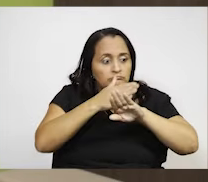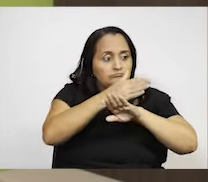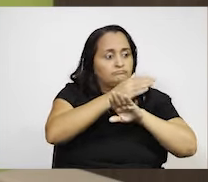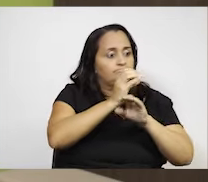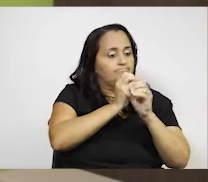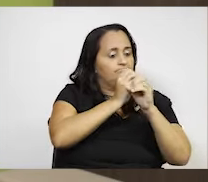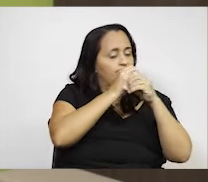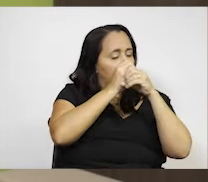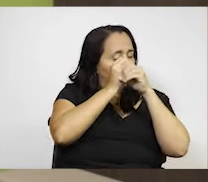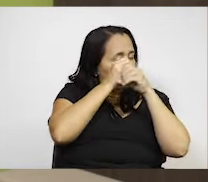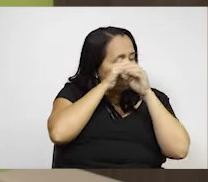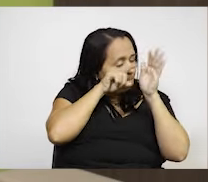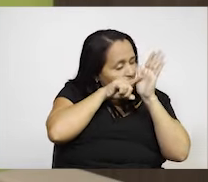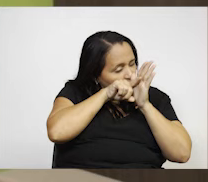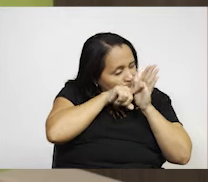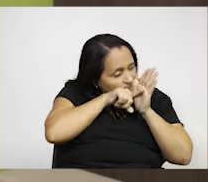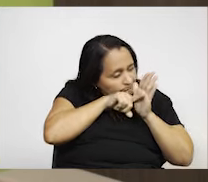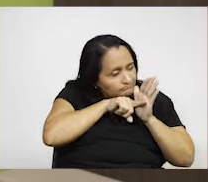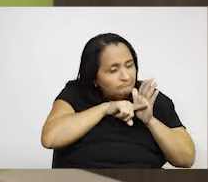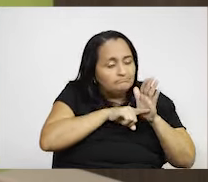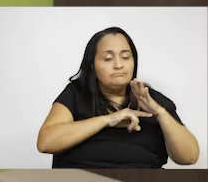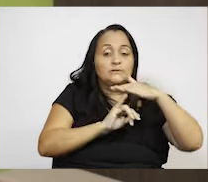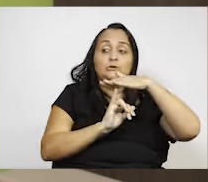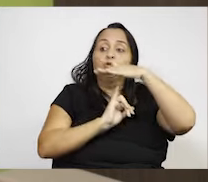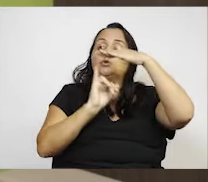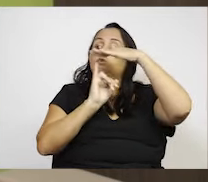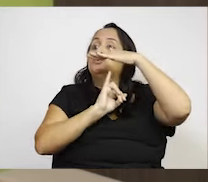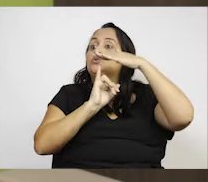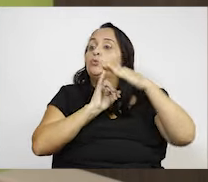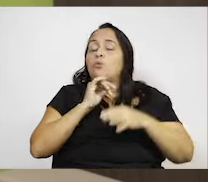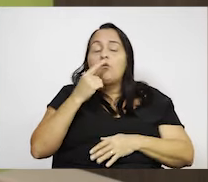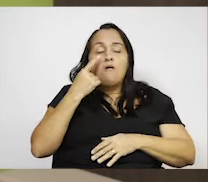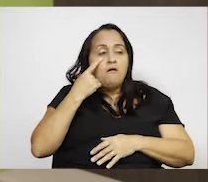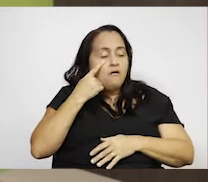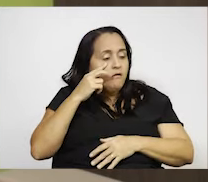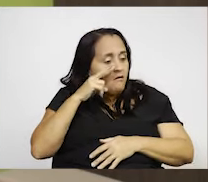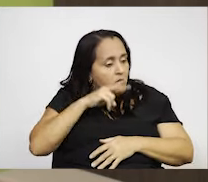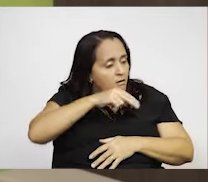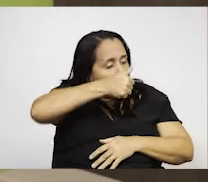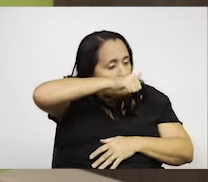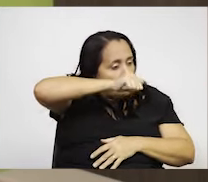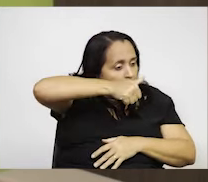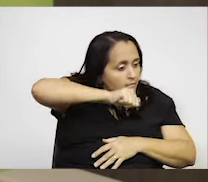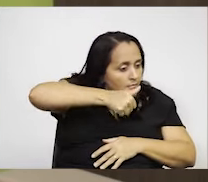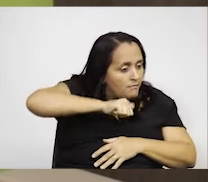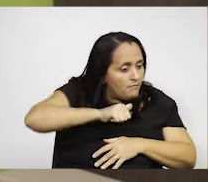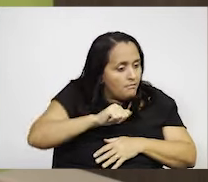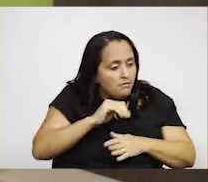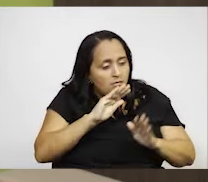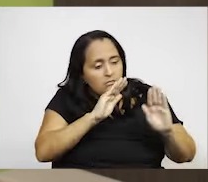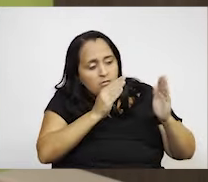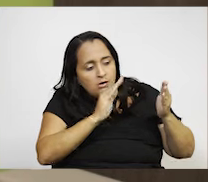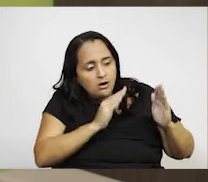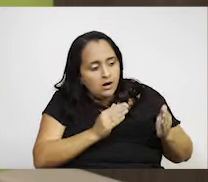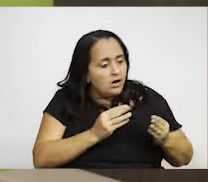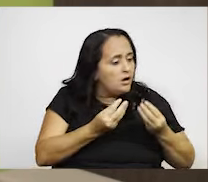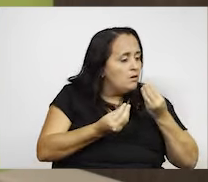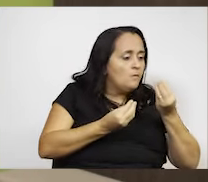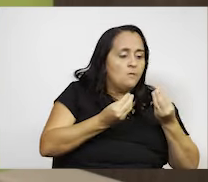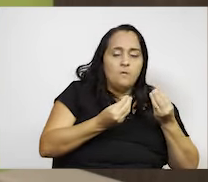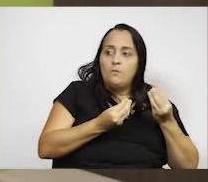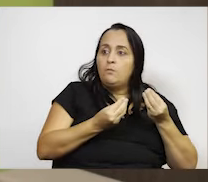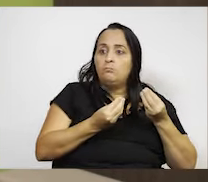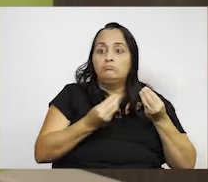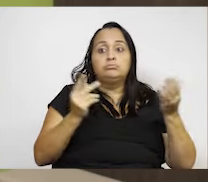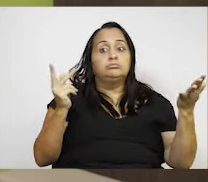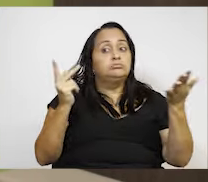fato. Vários institutos fizeram análises da água, que já faziam análises anteriores e depois do